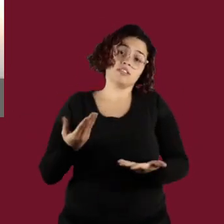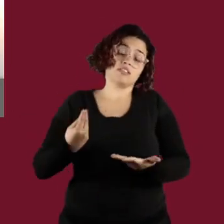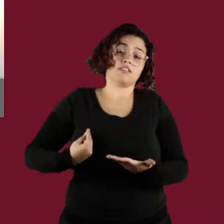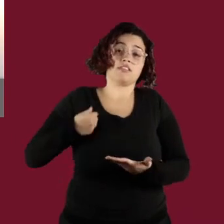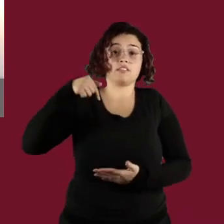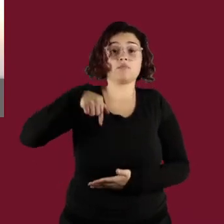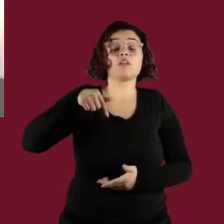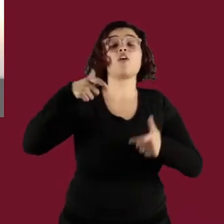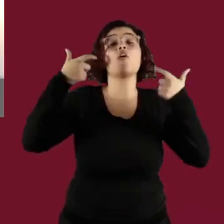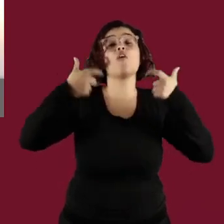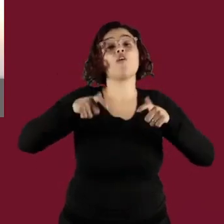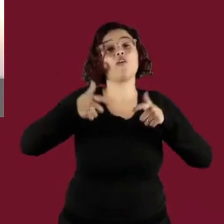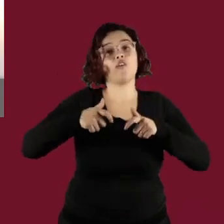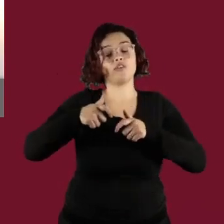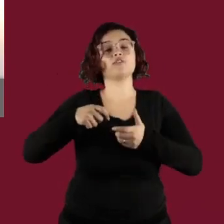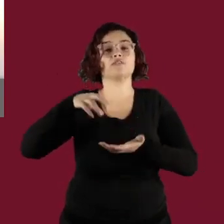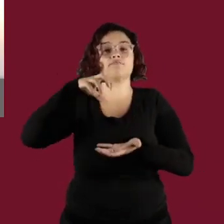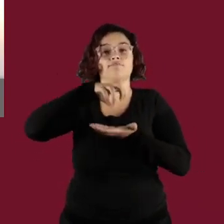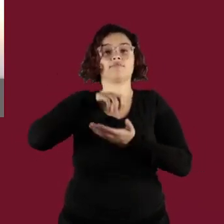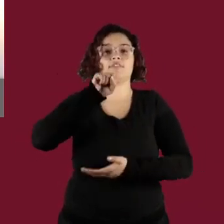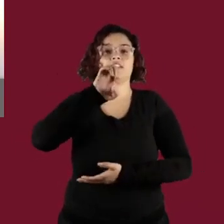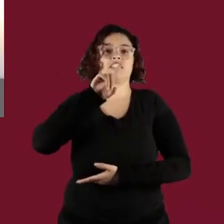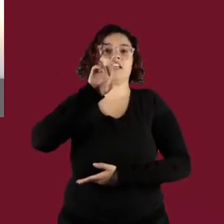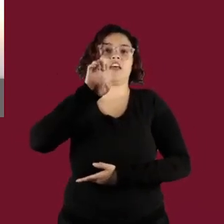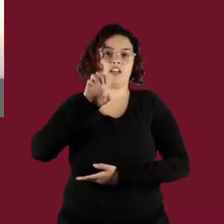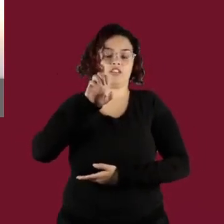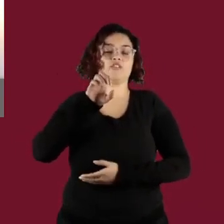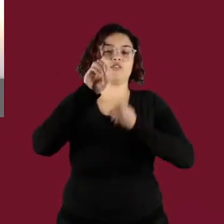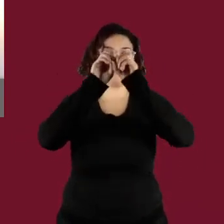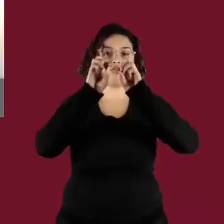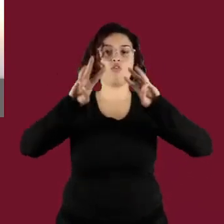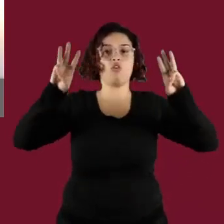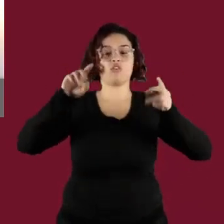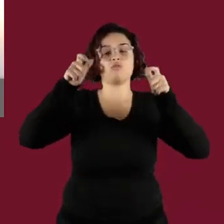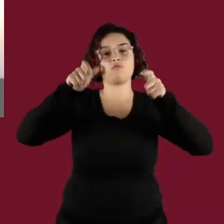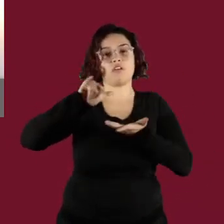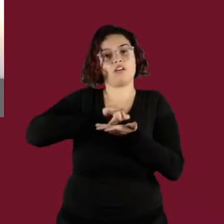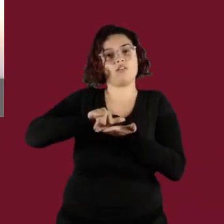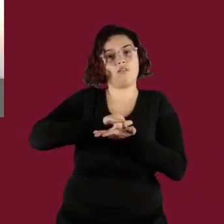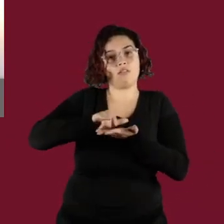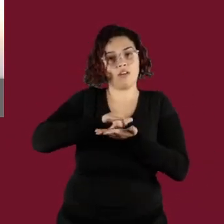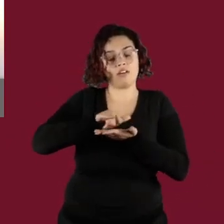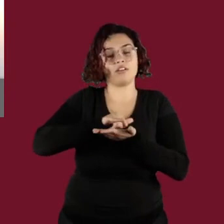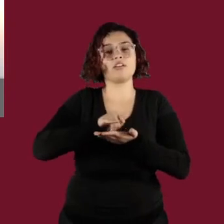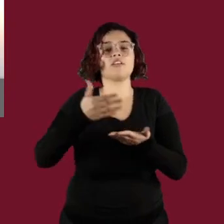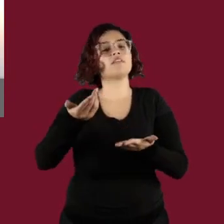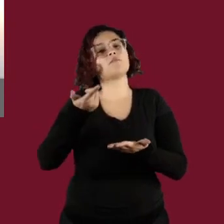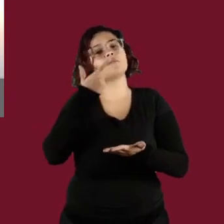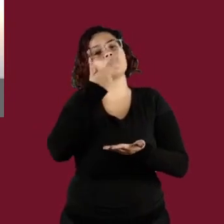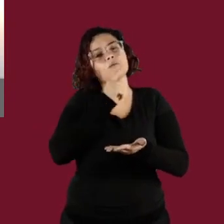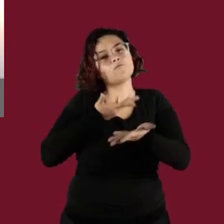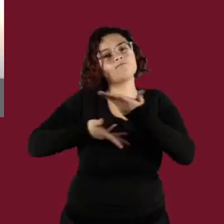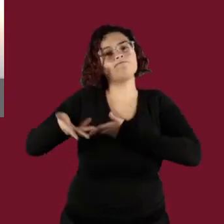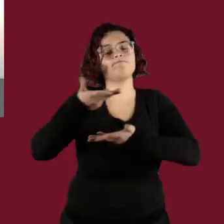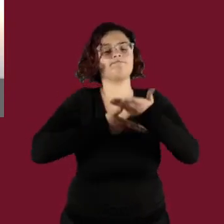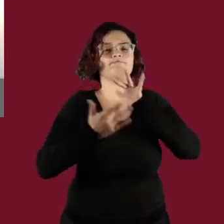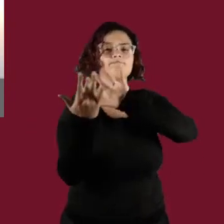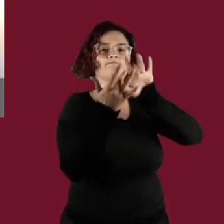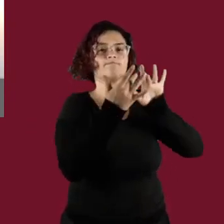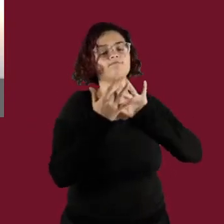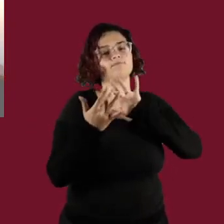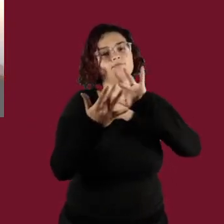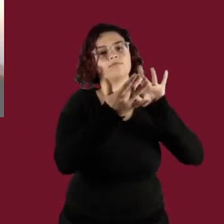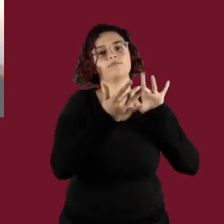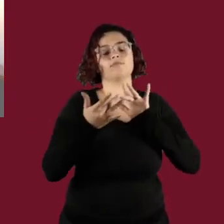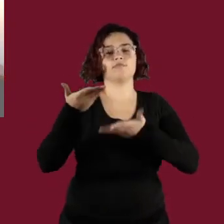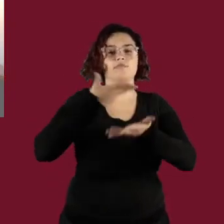York, estamos aqui na sede da ONU, para contar essa história ao mundo e estabelecer essa rede de amizade, essa ponte